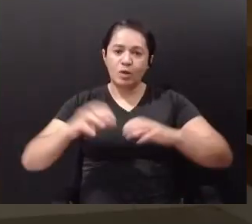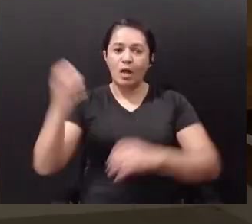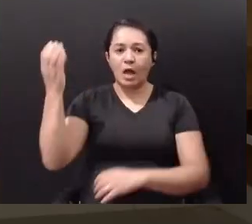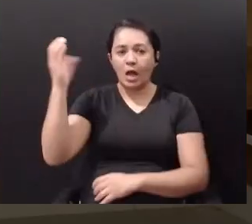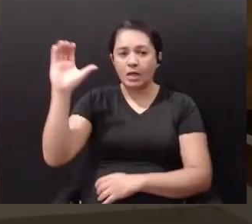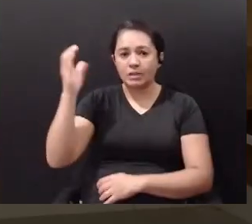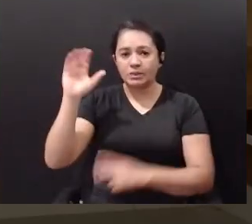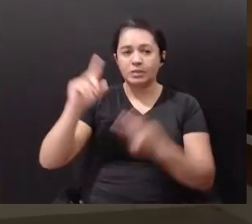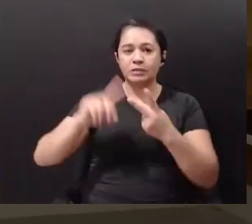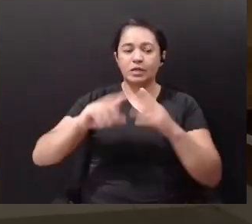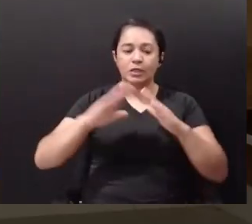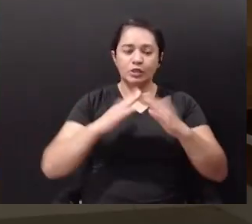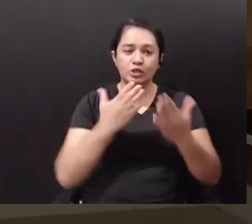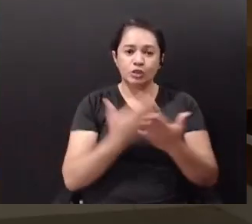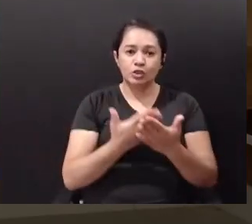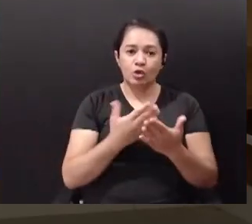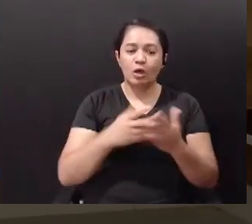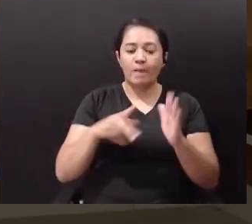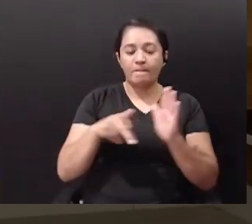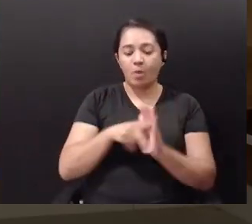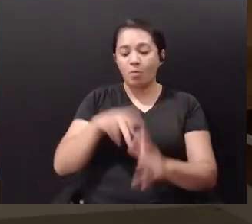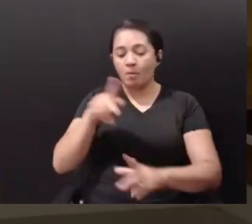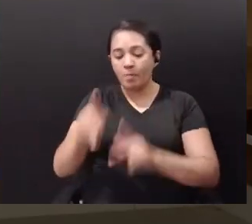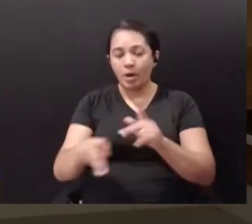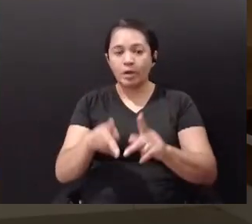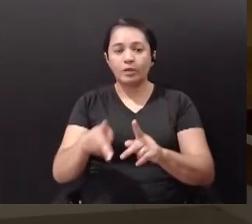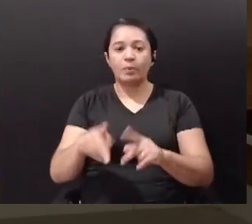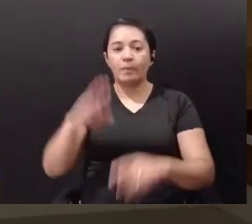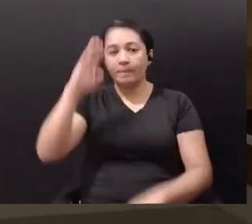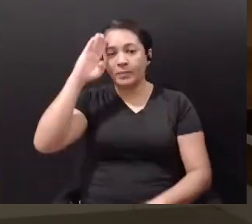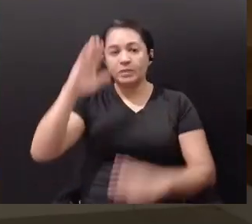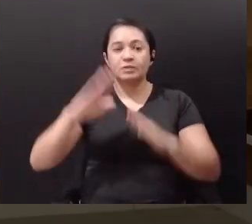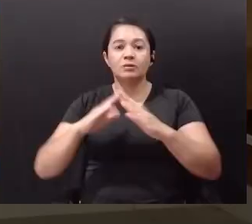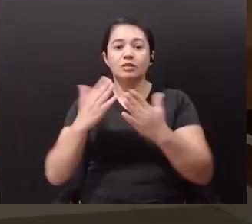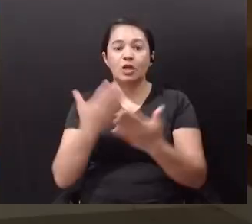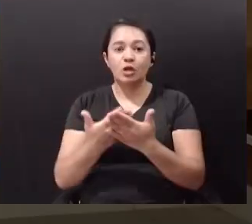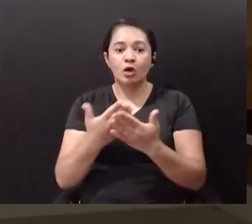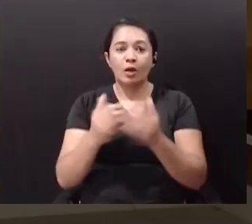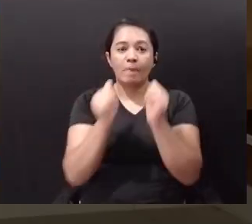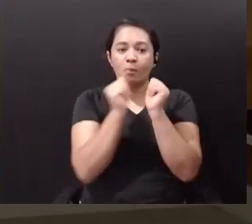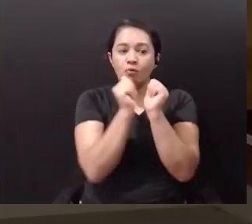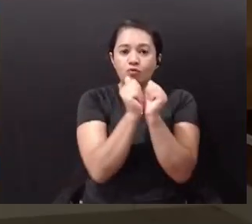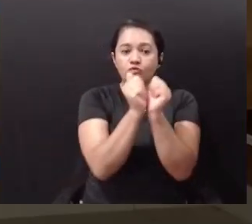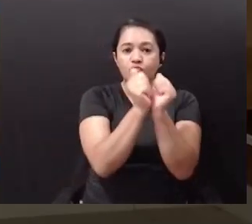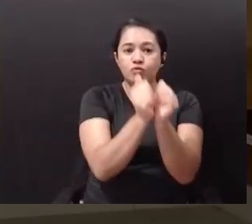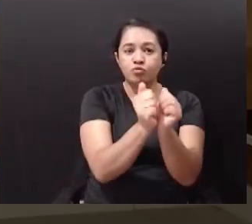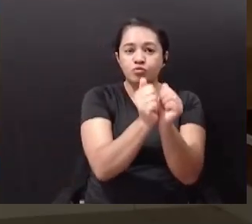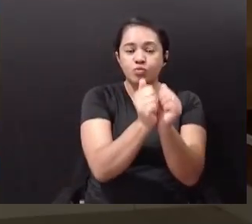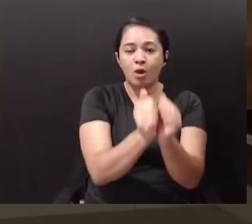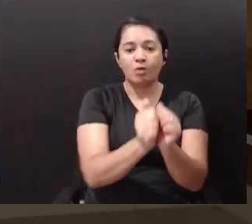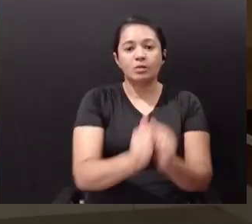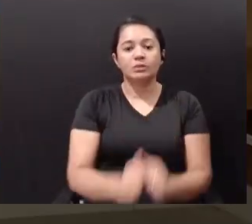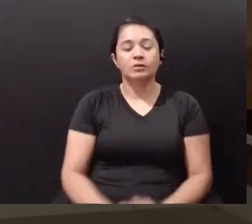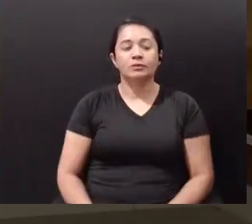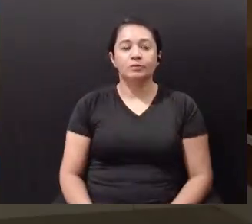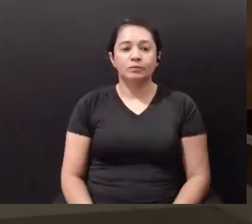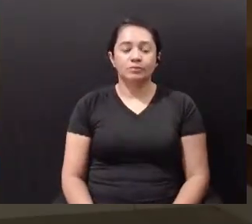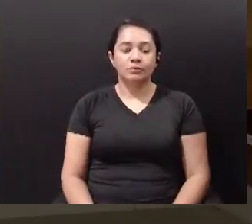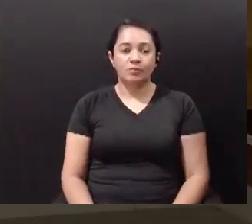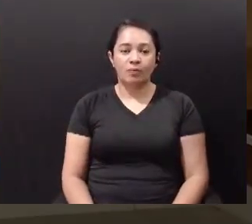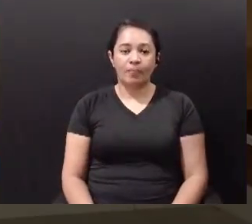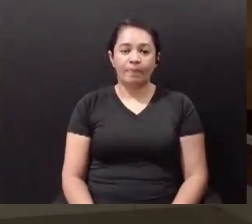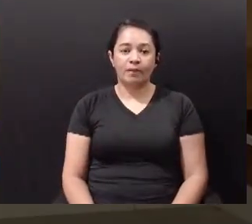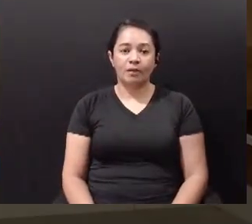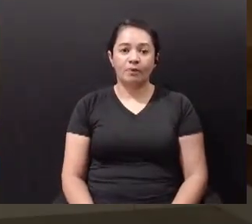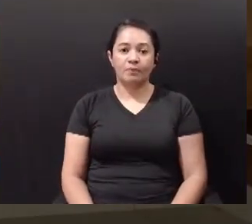para o povo, inclusive escolas para escravos, né, pessoas escravizadas. E aí,